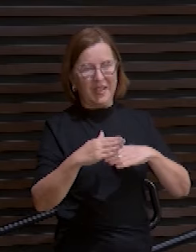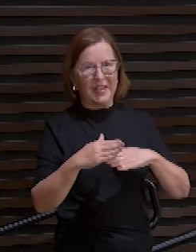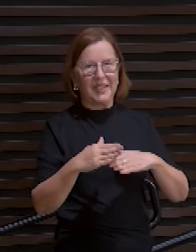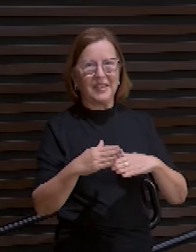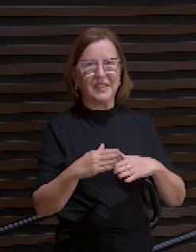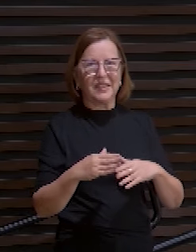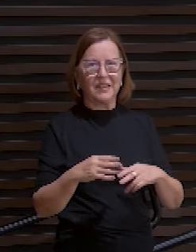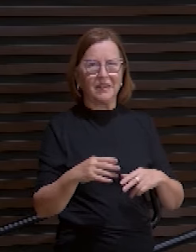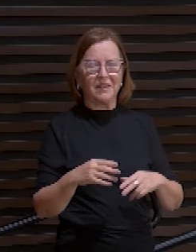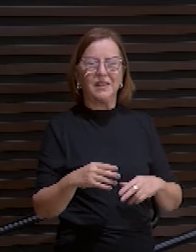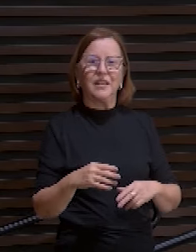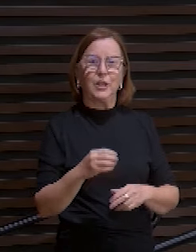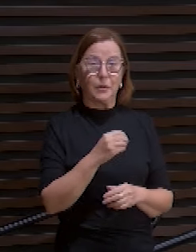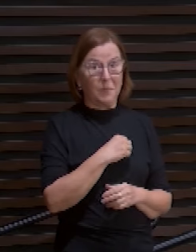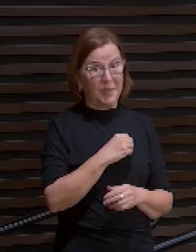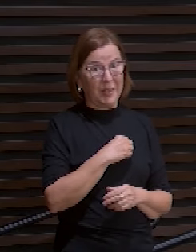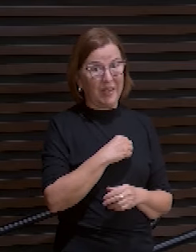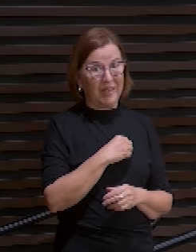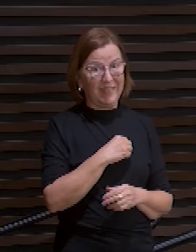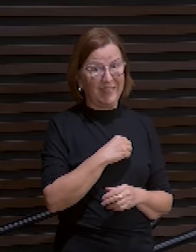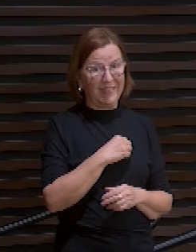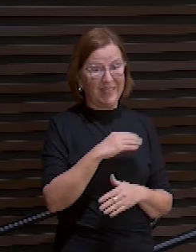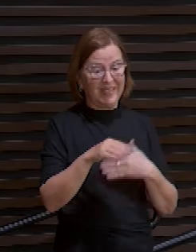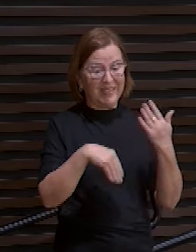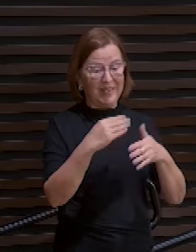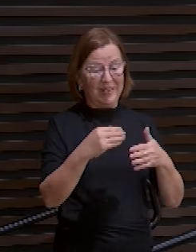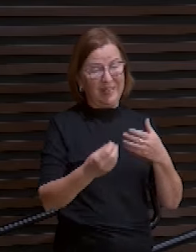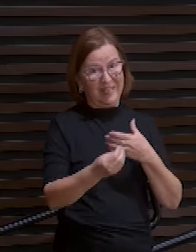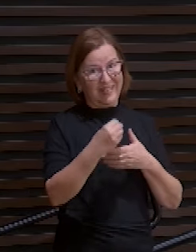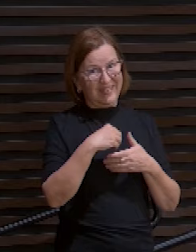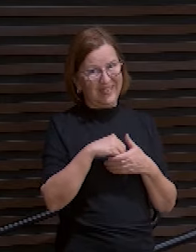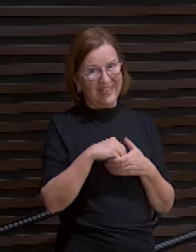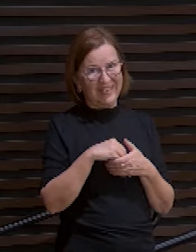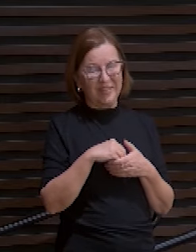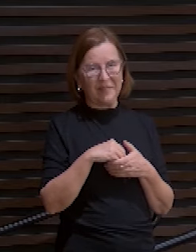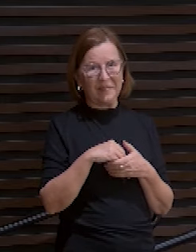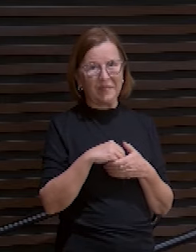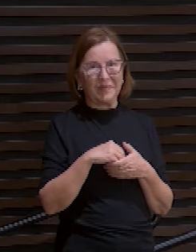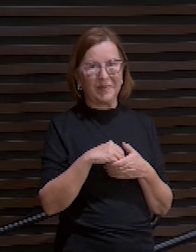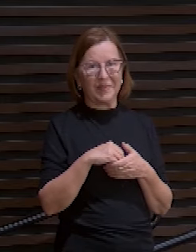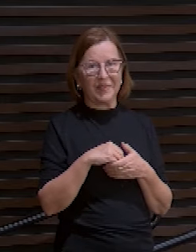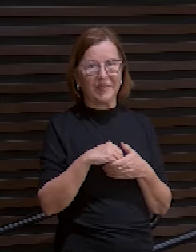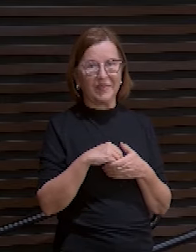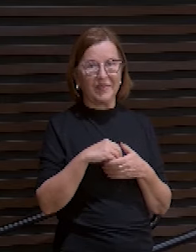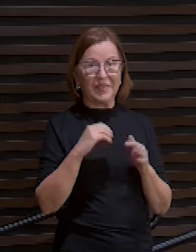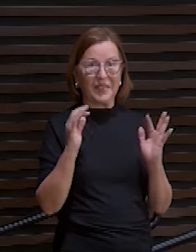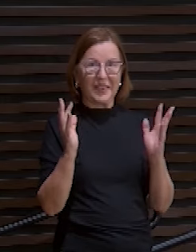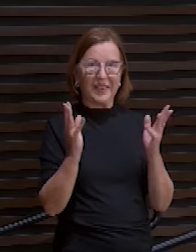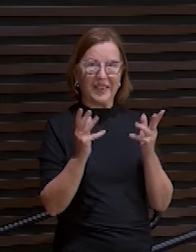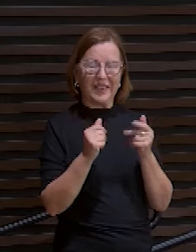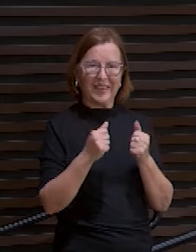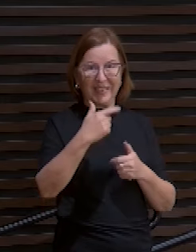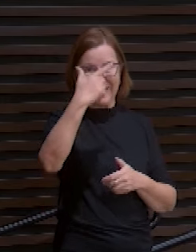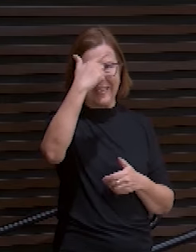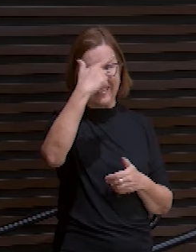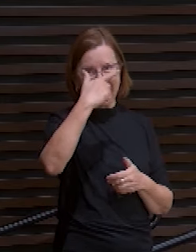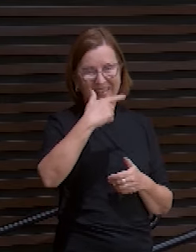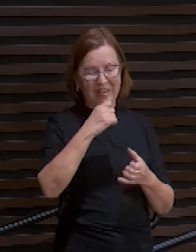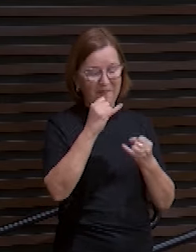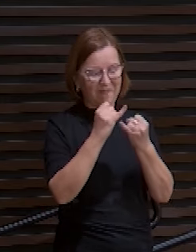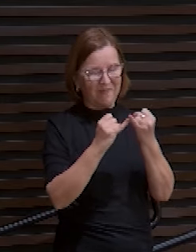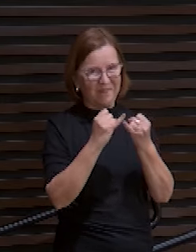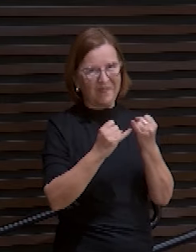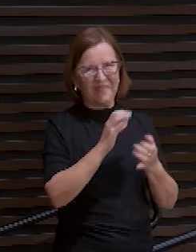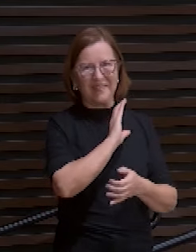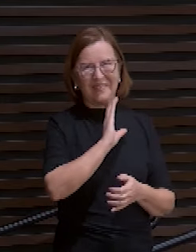pecaminosos desenvolvendo dentro de nós com o tempo as virtudes do caráter semelhantes ao de